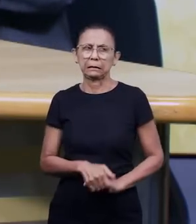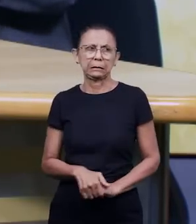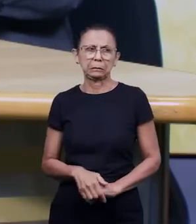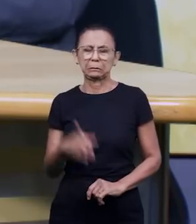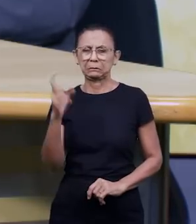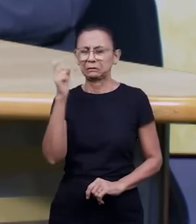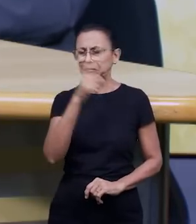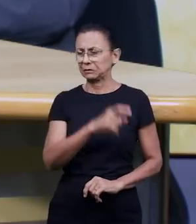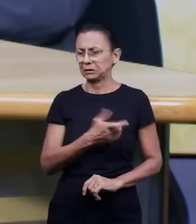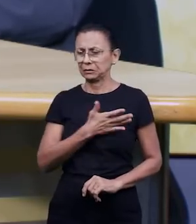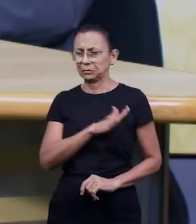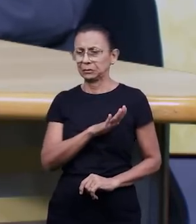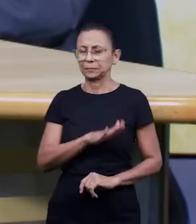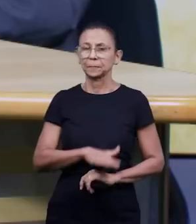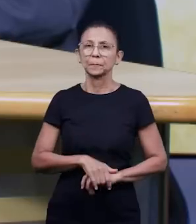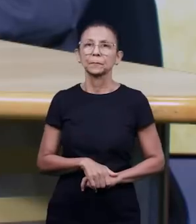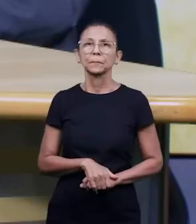ele